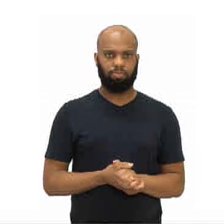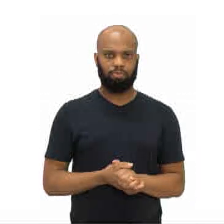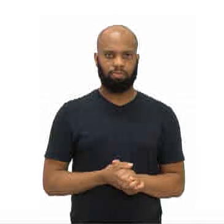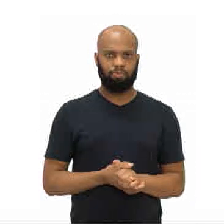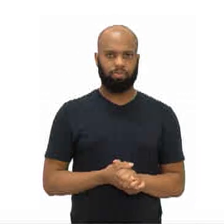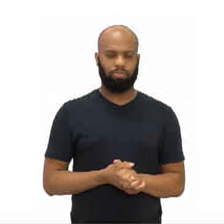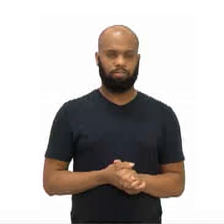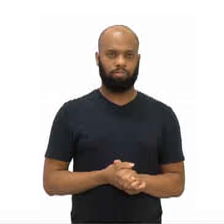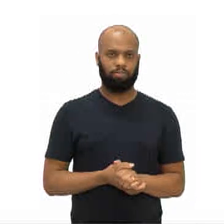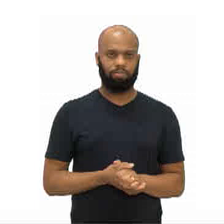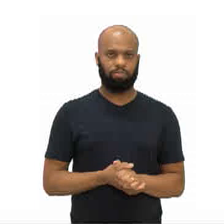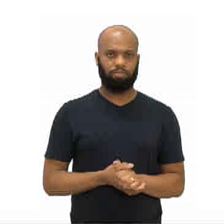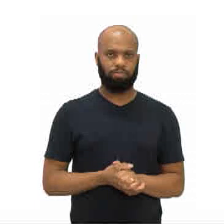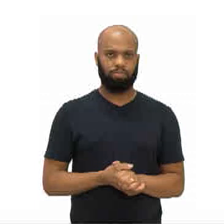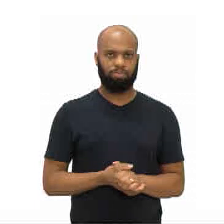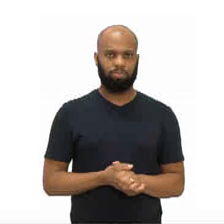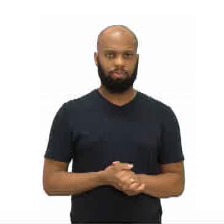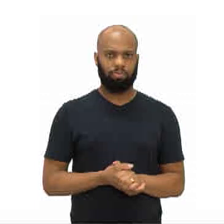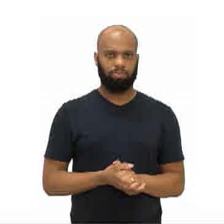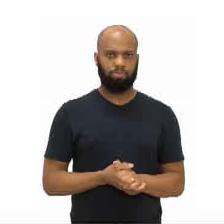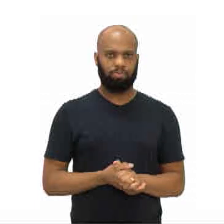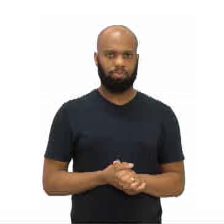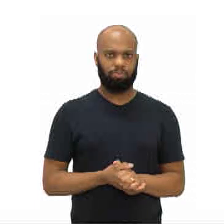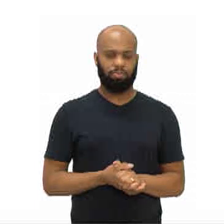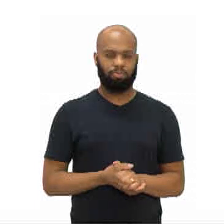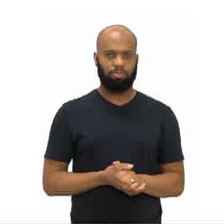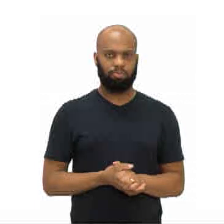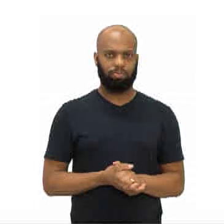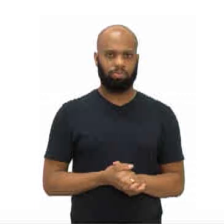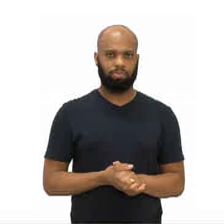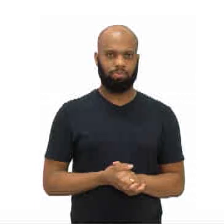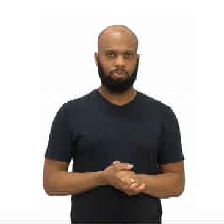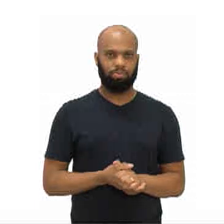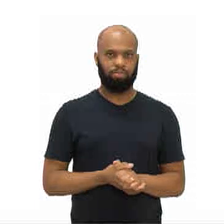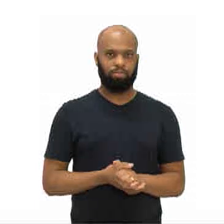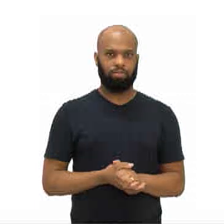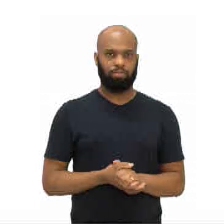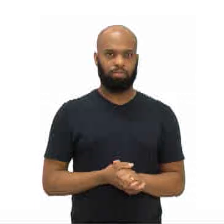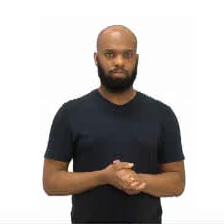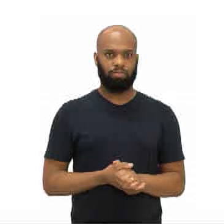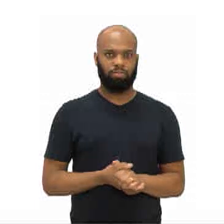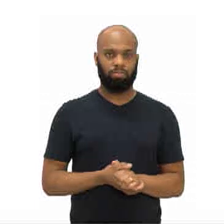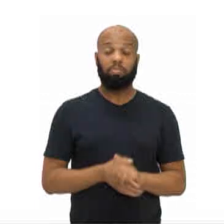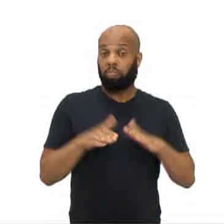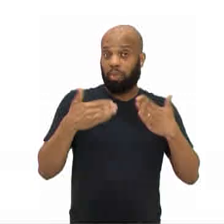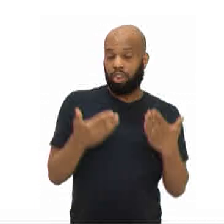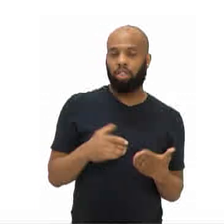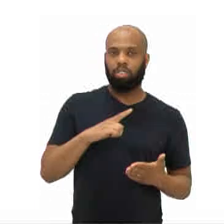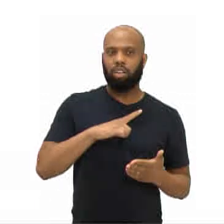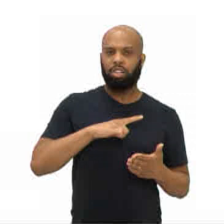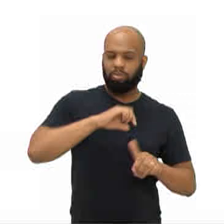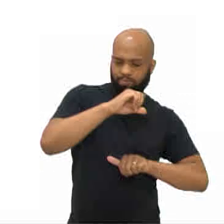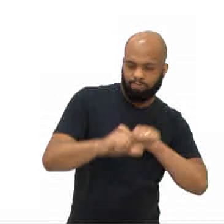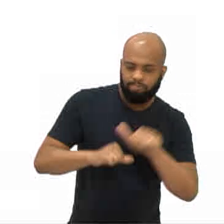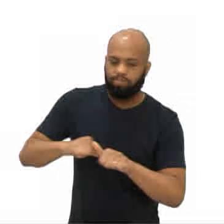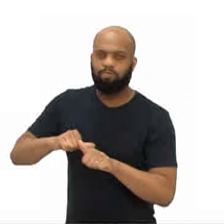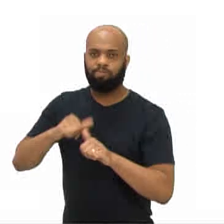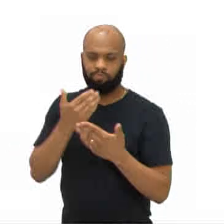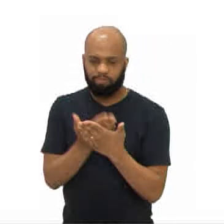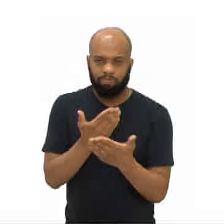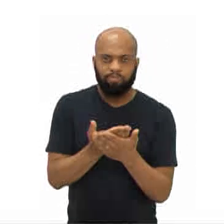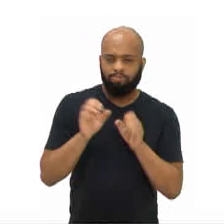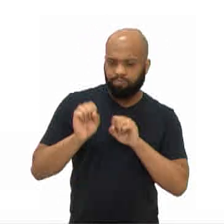de educação escolar foi, sem dúvida, um avanço da reforma educativa. Então, a reforma da educação que ocorreu na